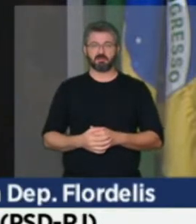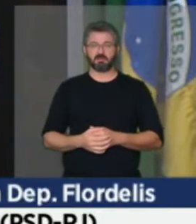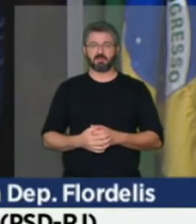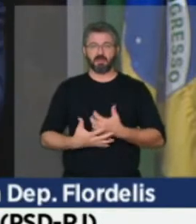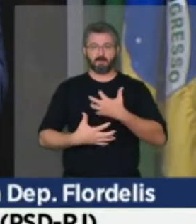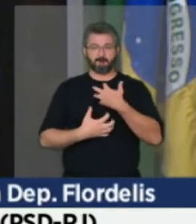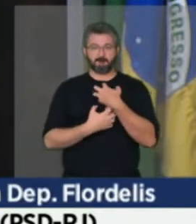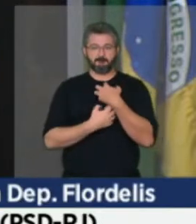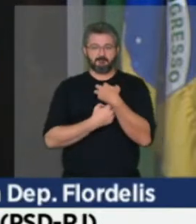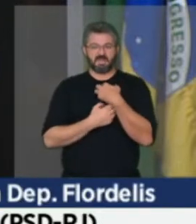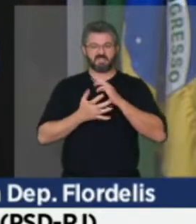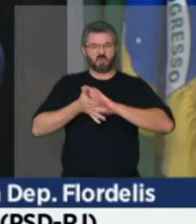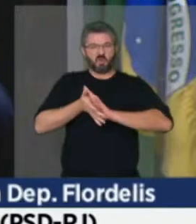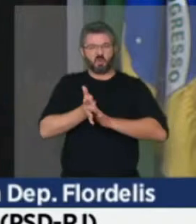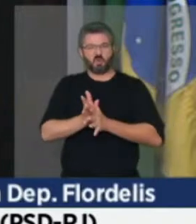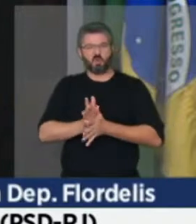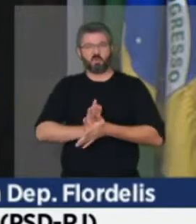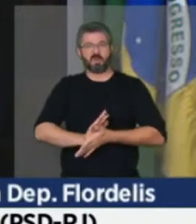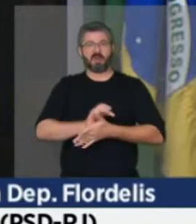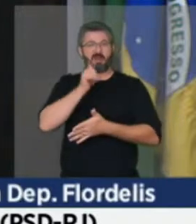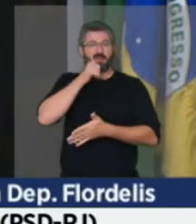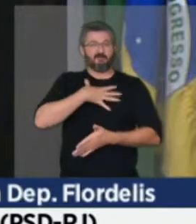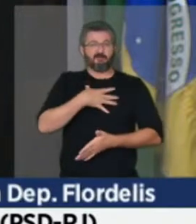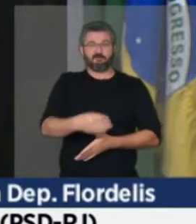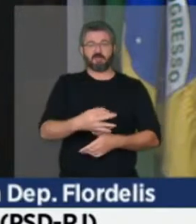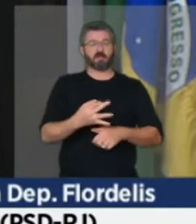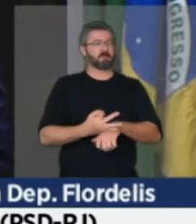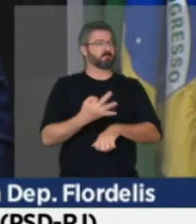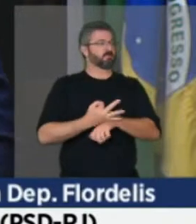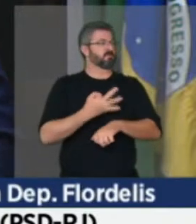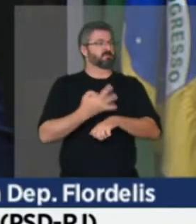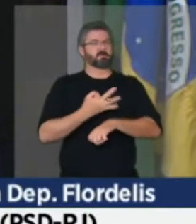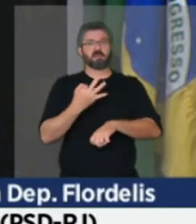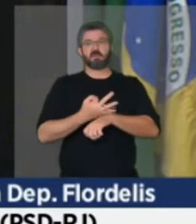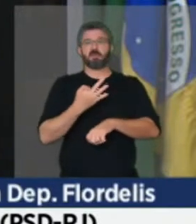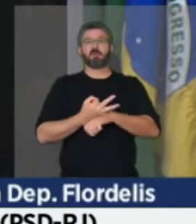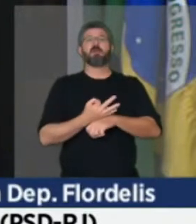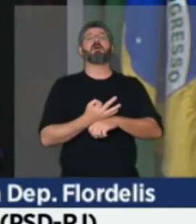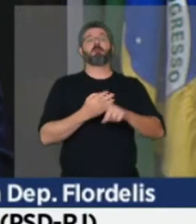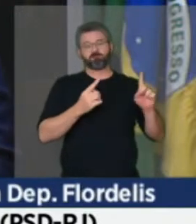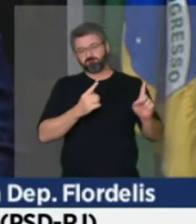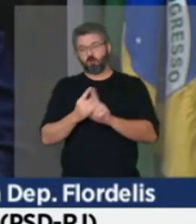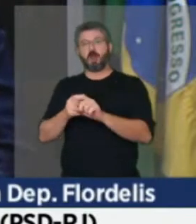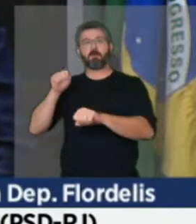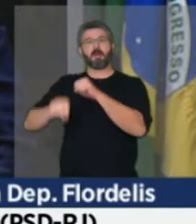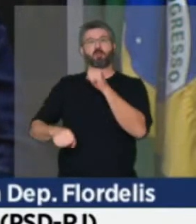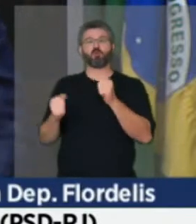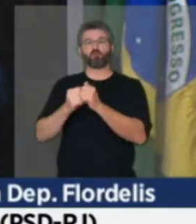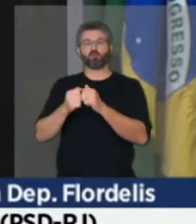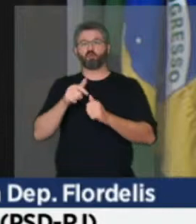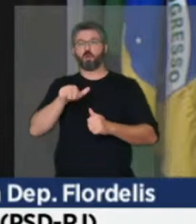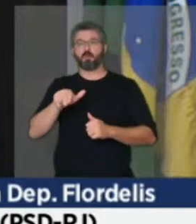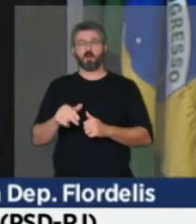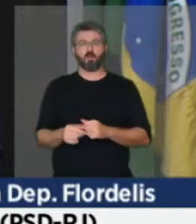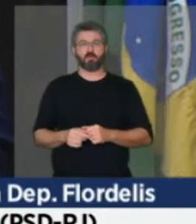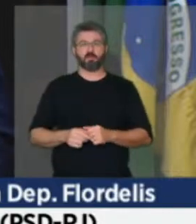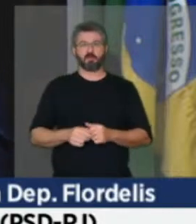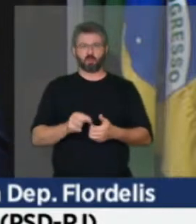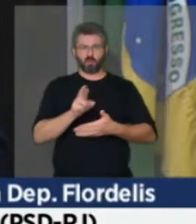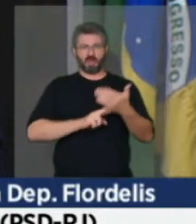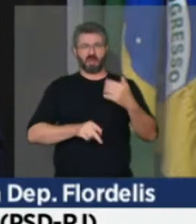pressionava e humilhava a filha que, não aguentando, participou da sua execução. Veio o relator aqui